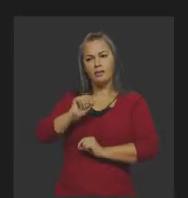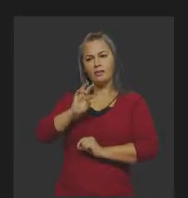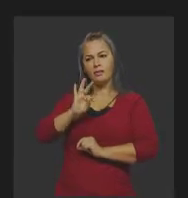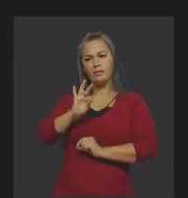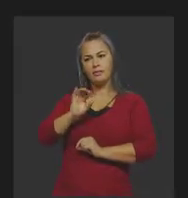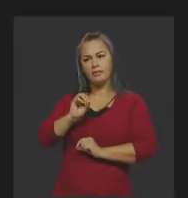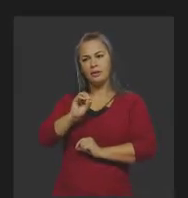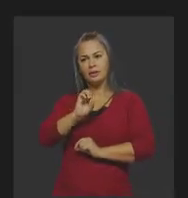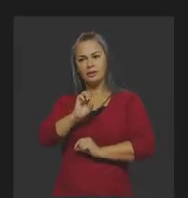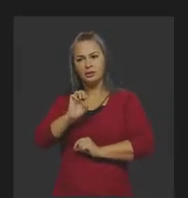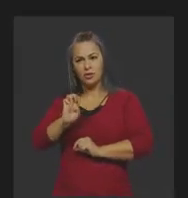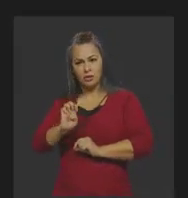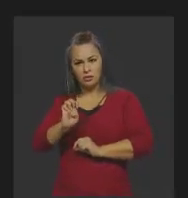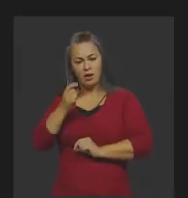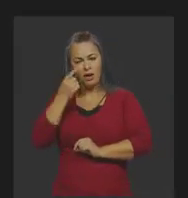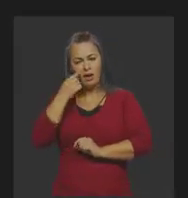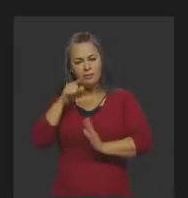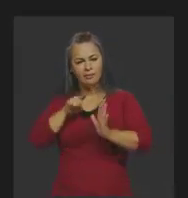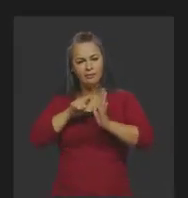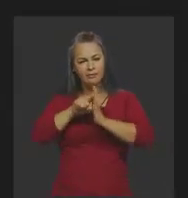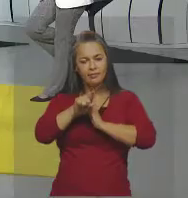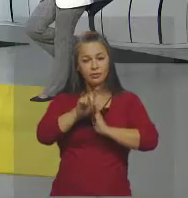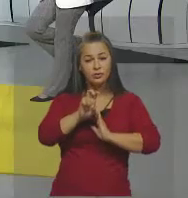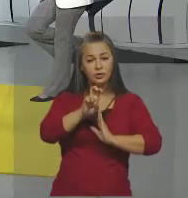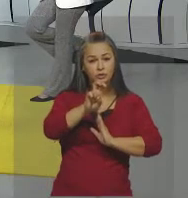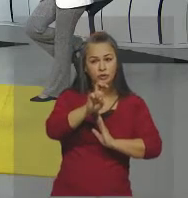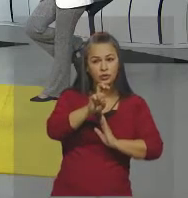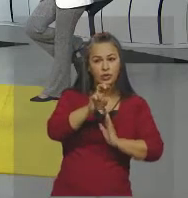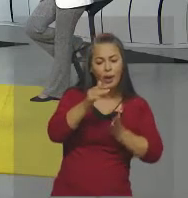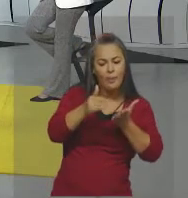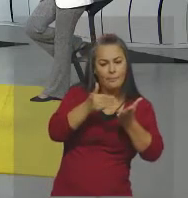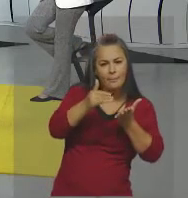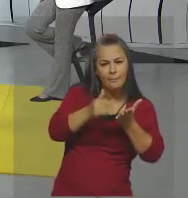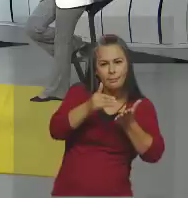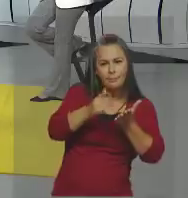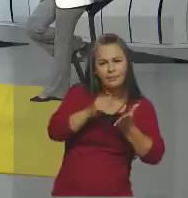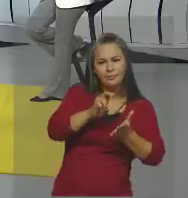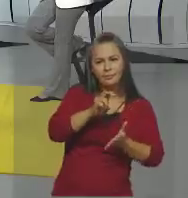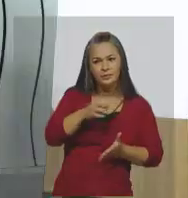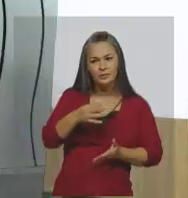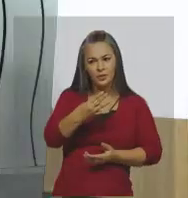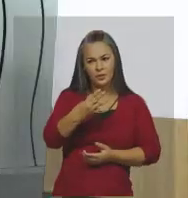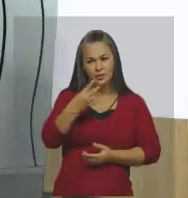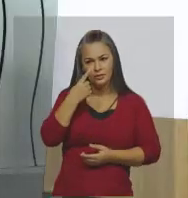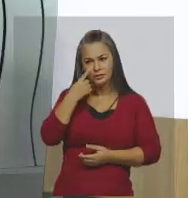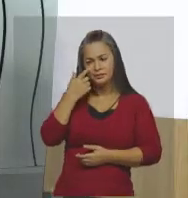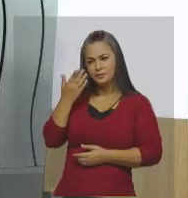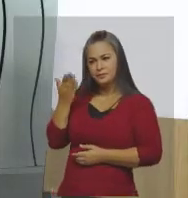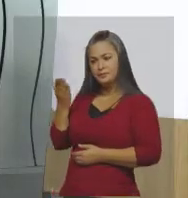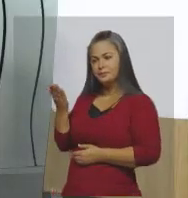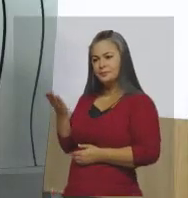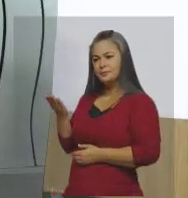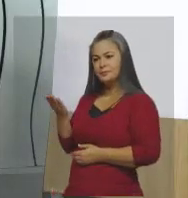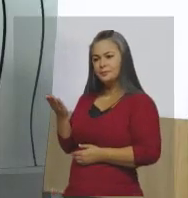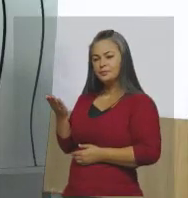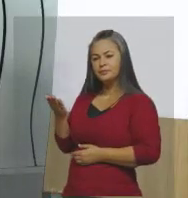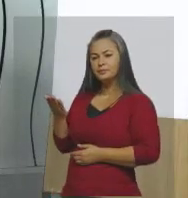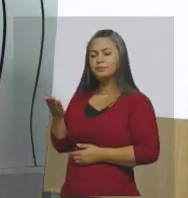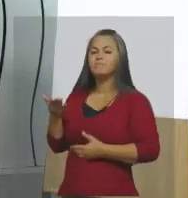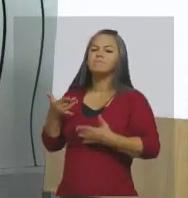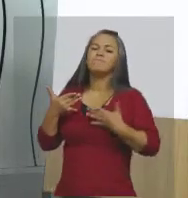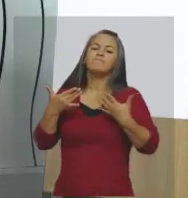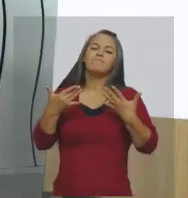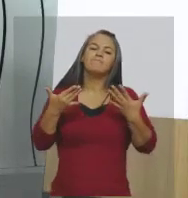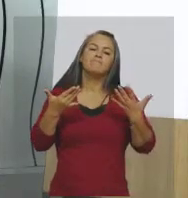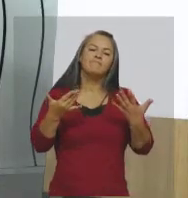página 54 do PET, da semana 2. Obrigado, Bruna. Bom, hematose, quando nós pensamos em